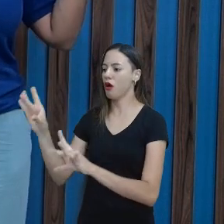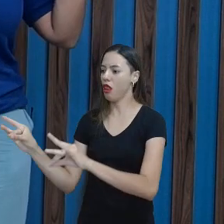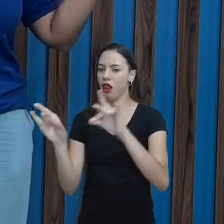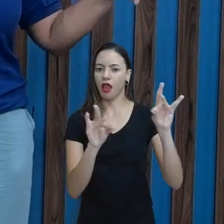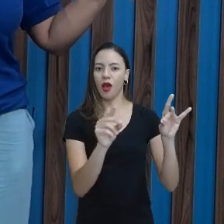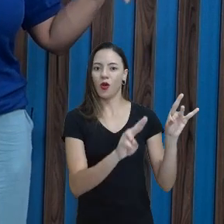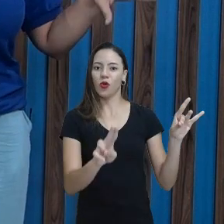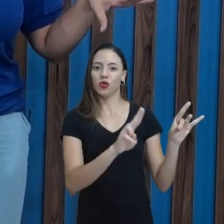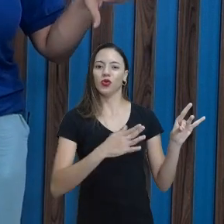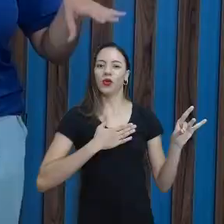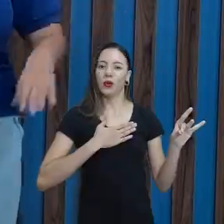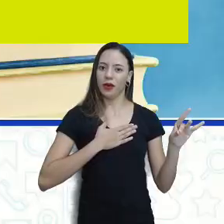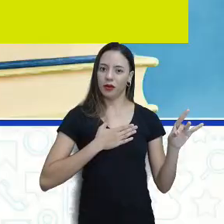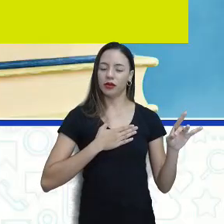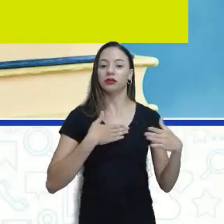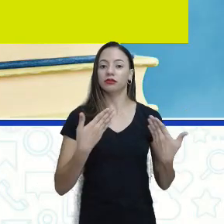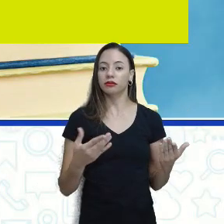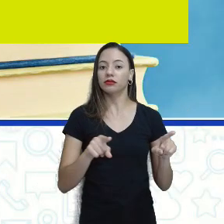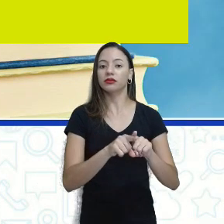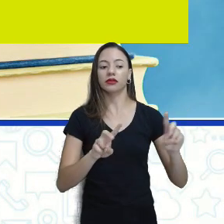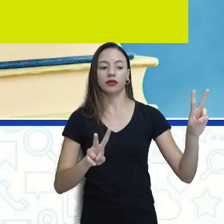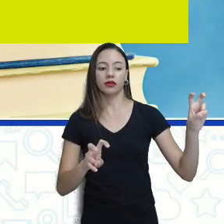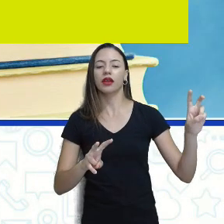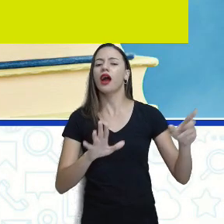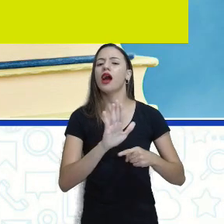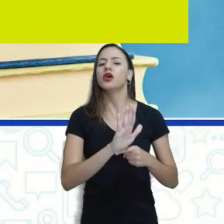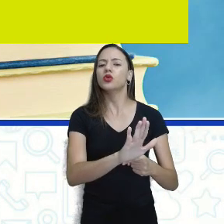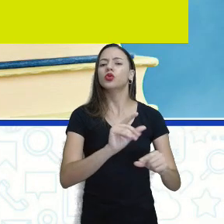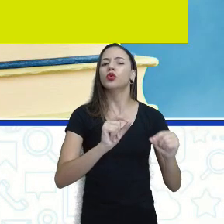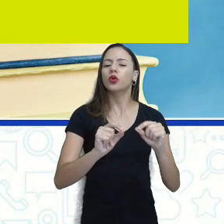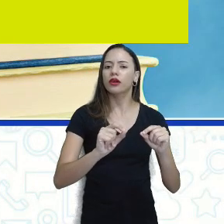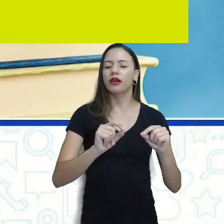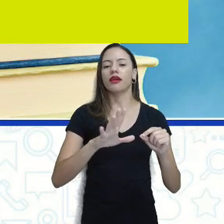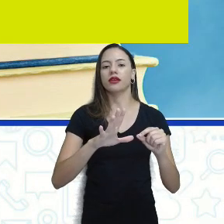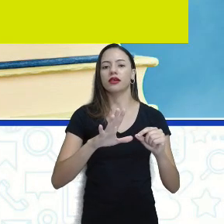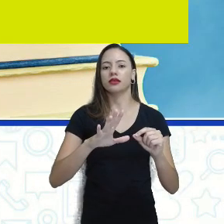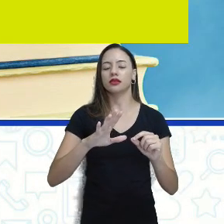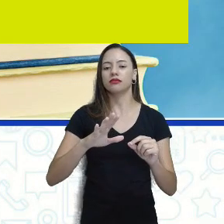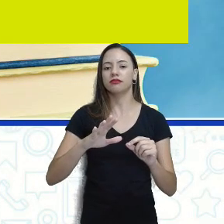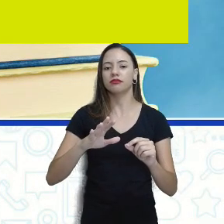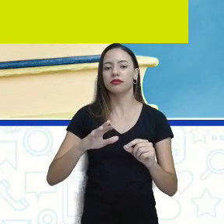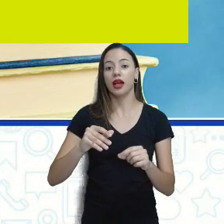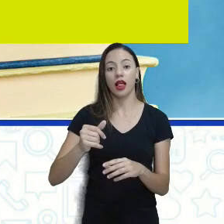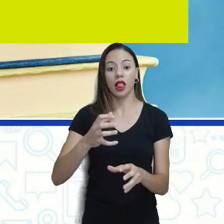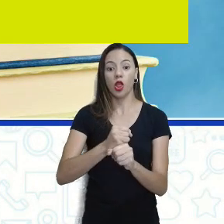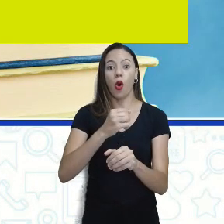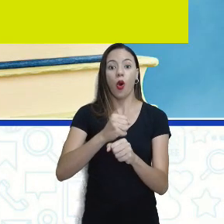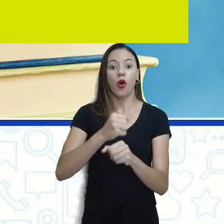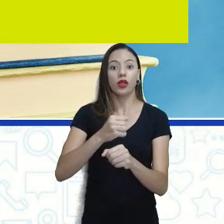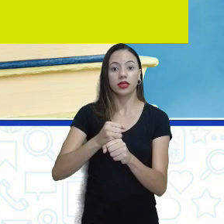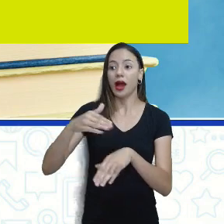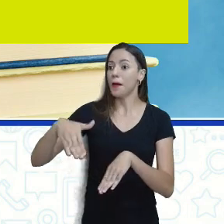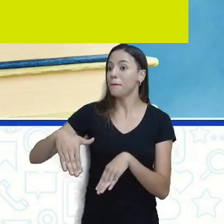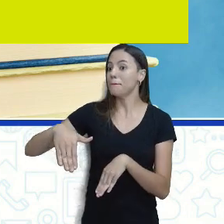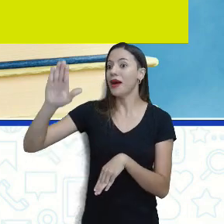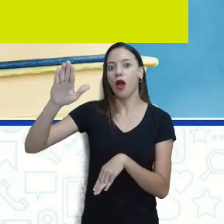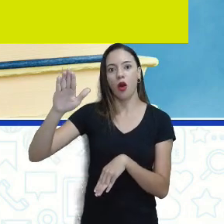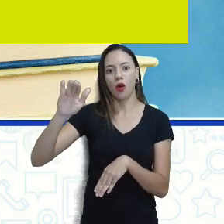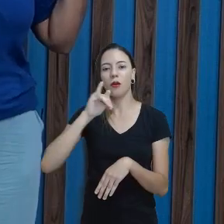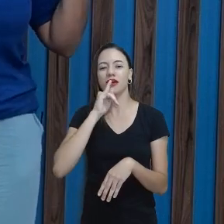E a citação contribui para aumentar a sua nota nas competências 2, 3 e 4,